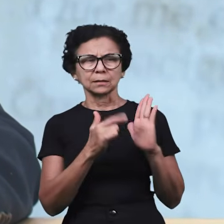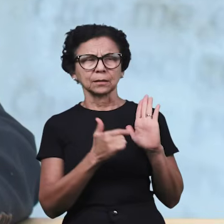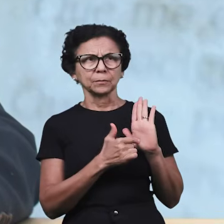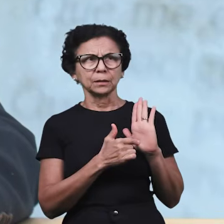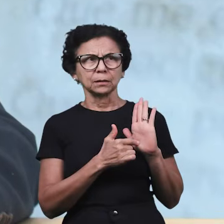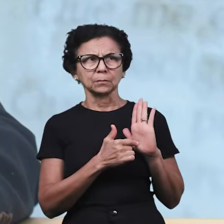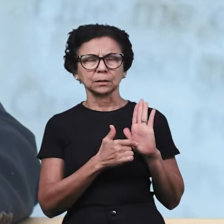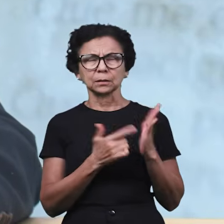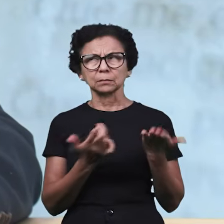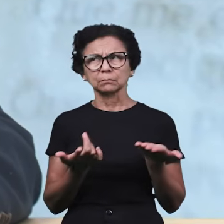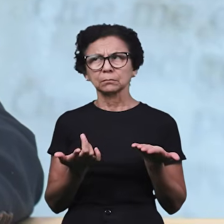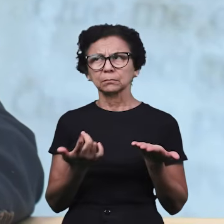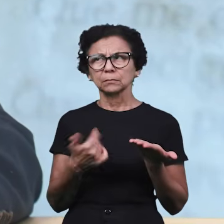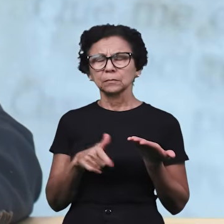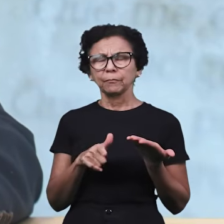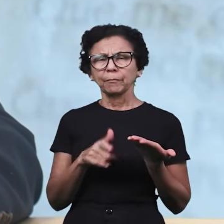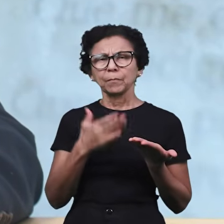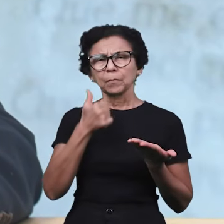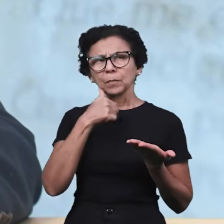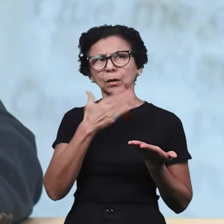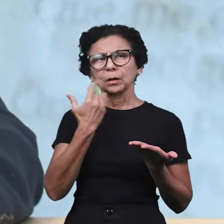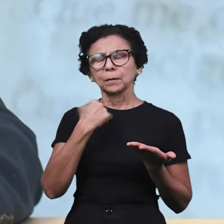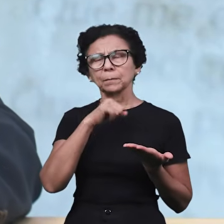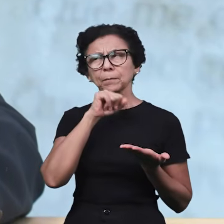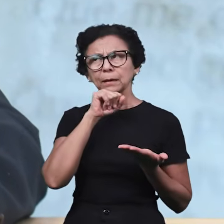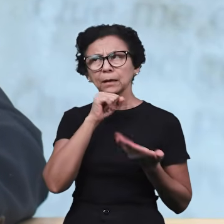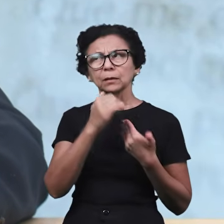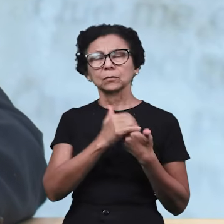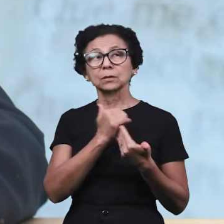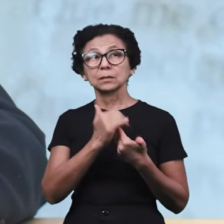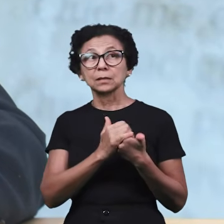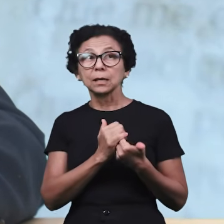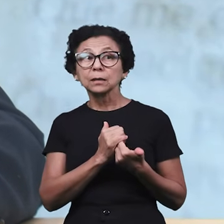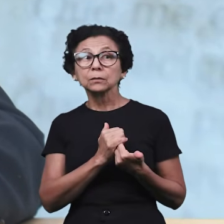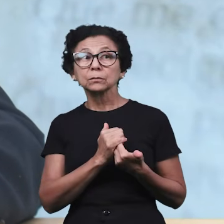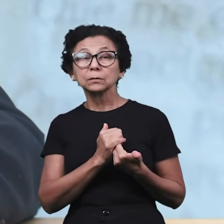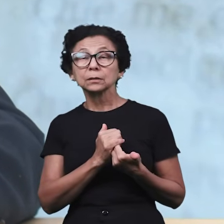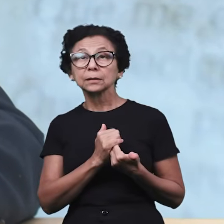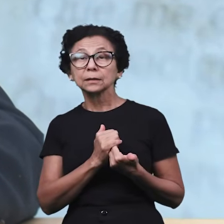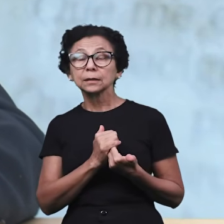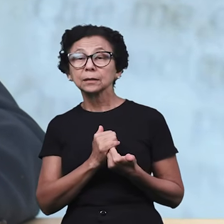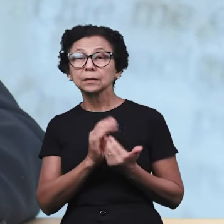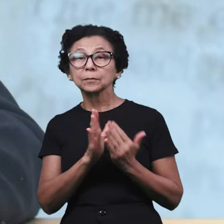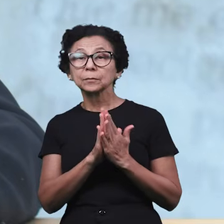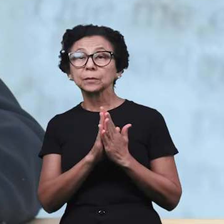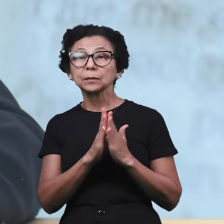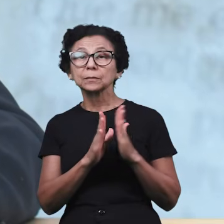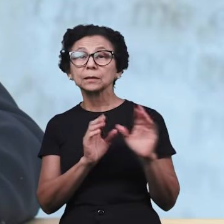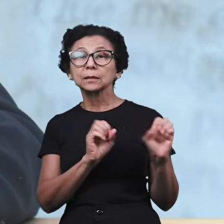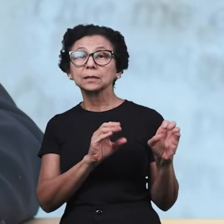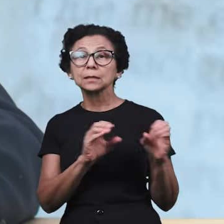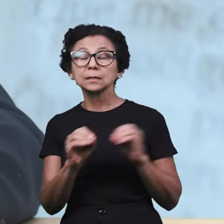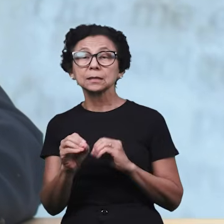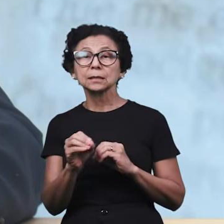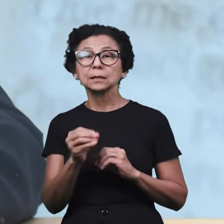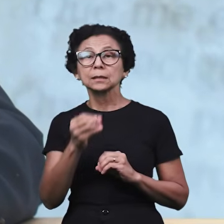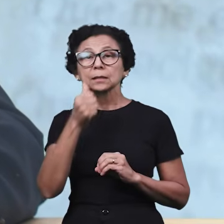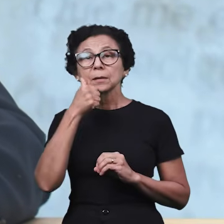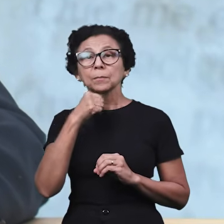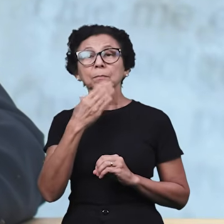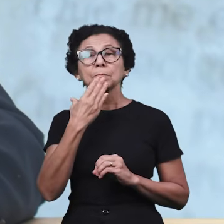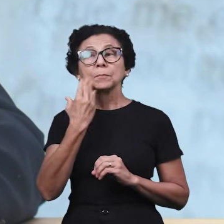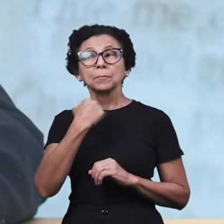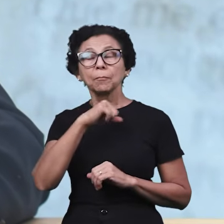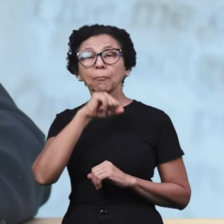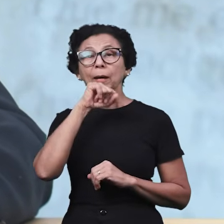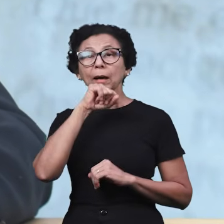Espírito Santo me promete, à luz dos meus pais, porque a Bíblia diz que honrar a pai e mãe e que Deus usa